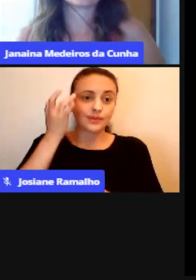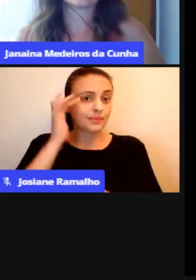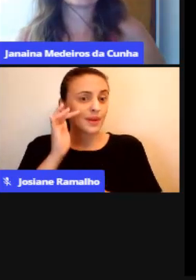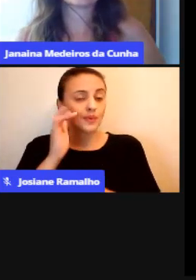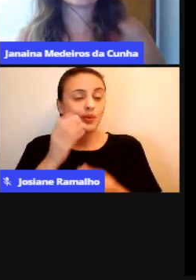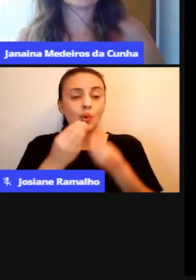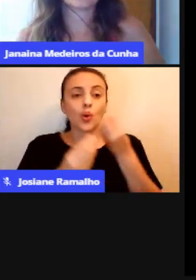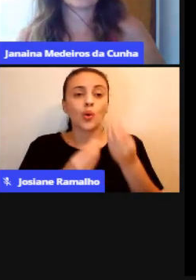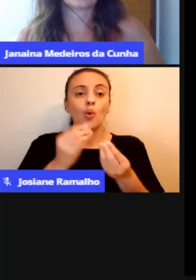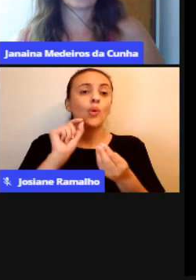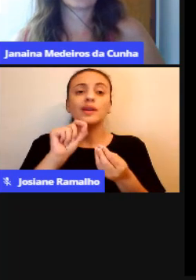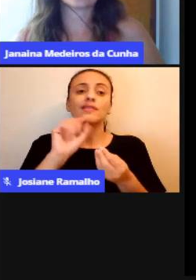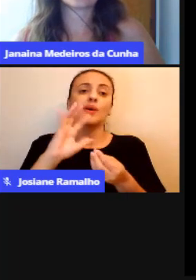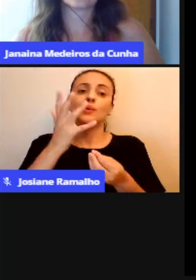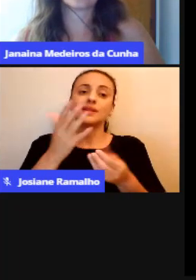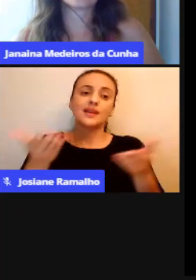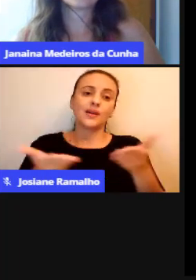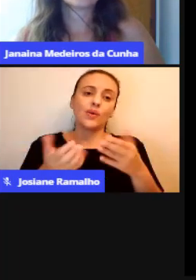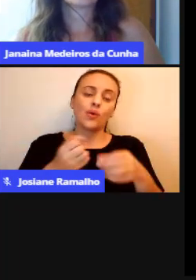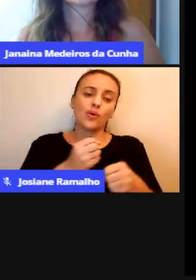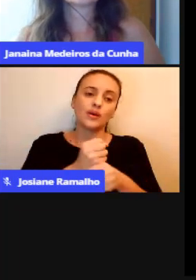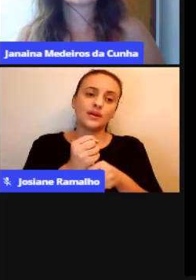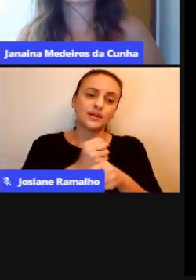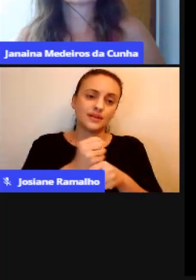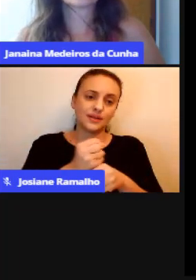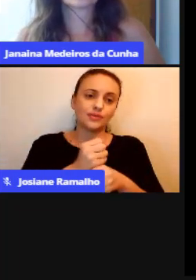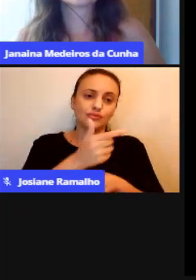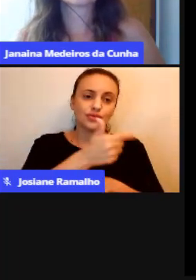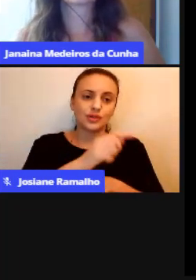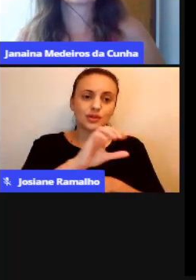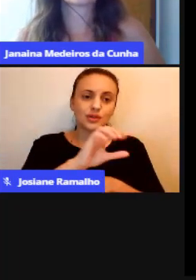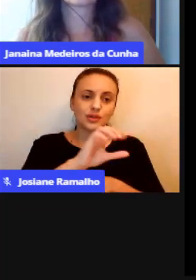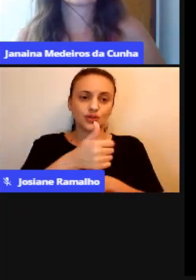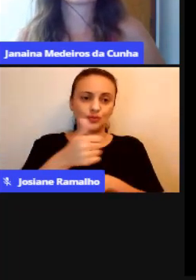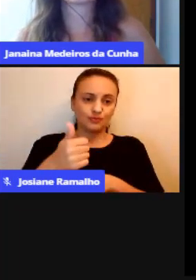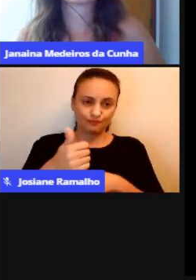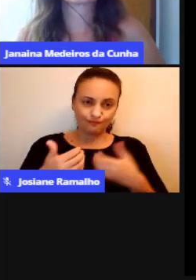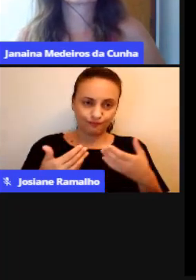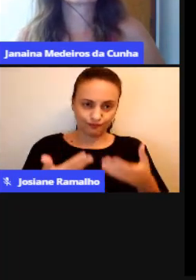como que vai ficar, né, pelo menos agora. Então, a gente tem que sempre estar